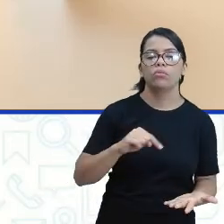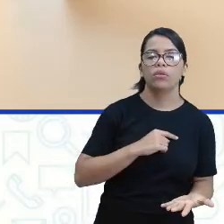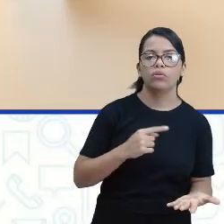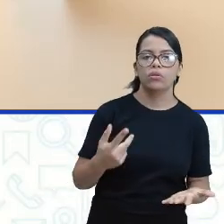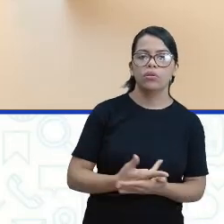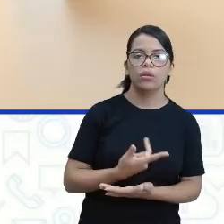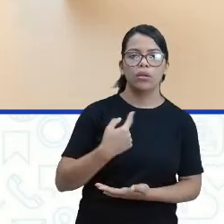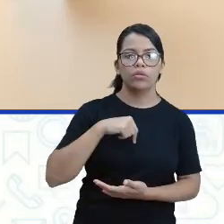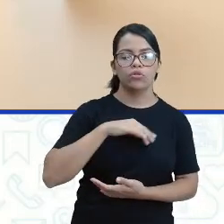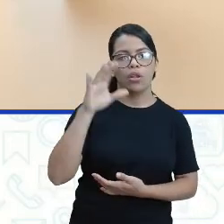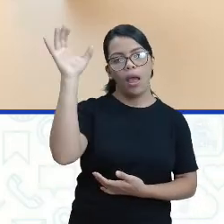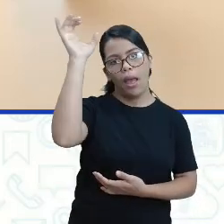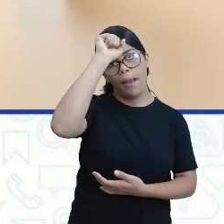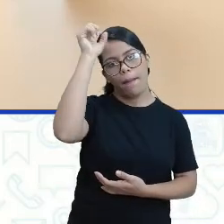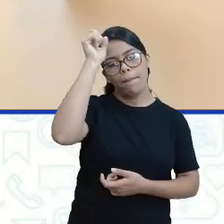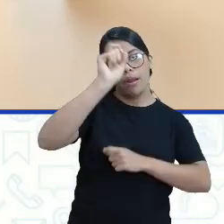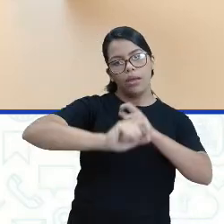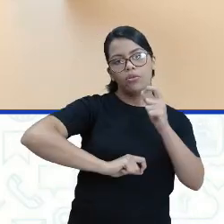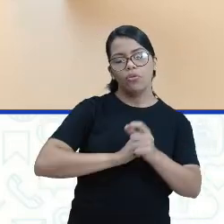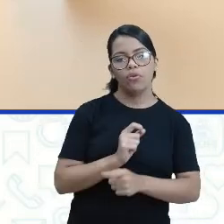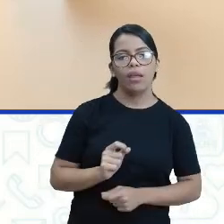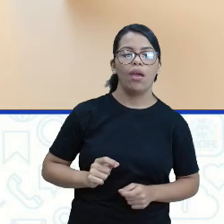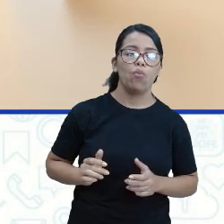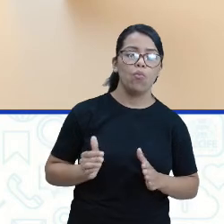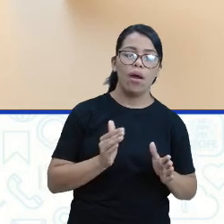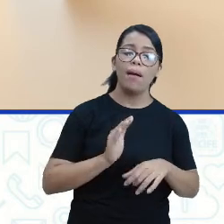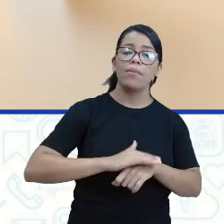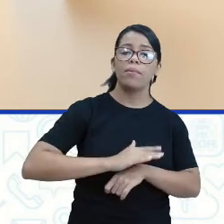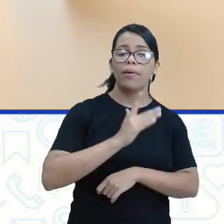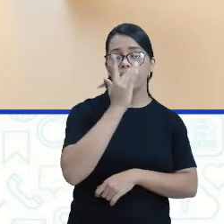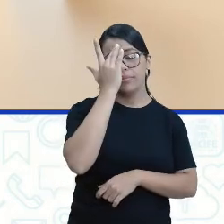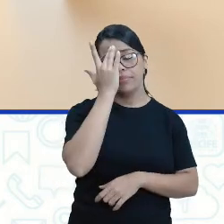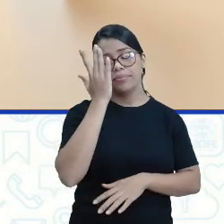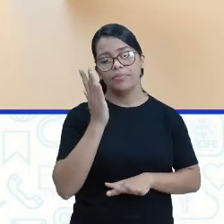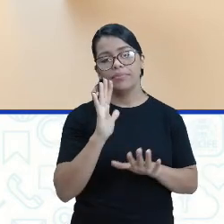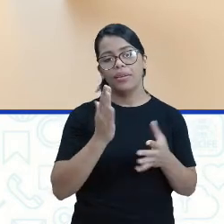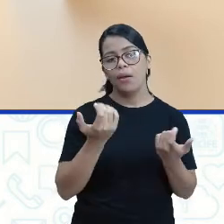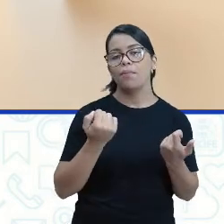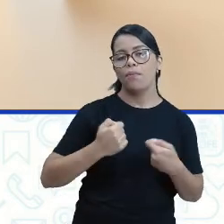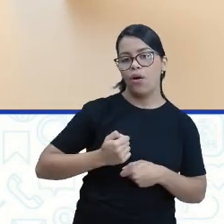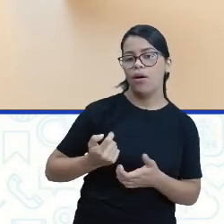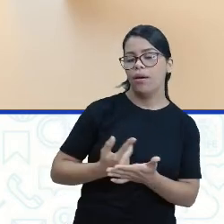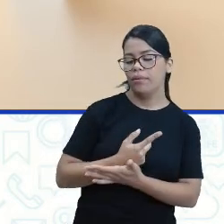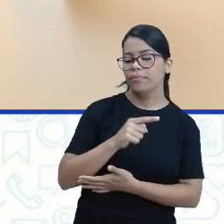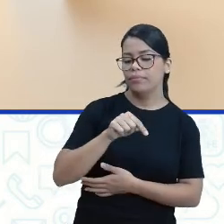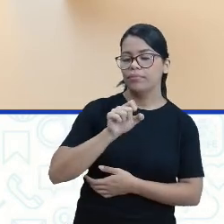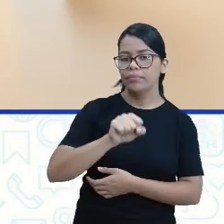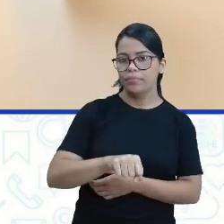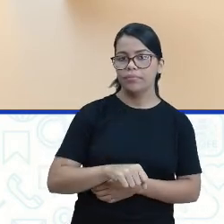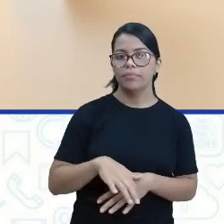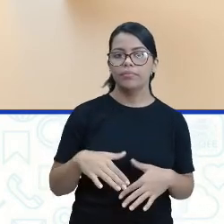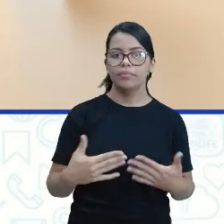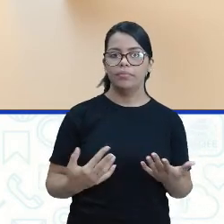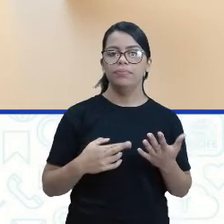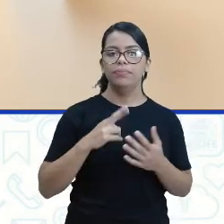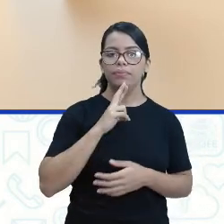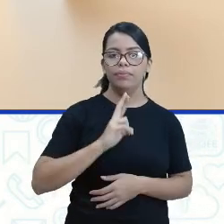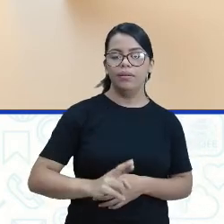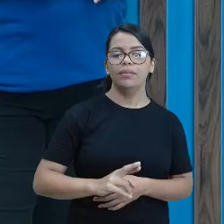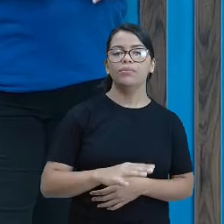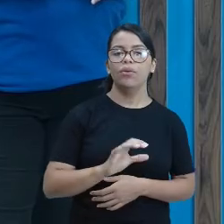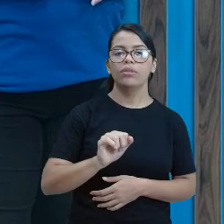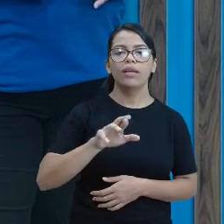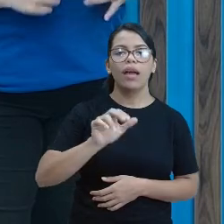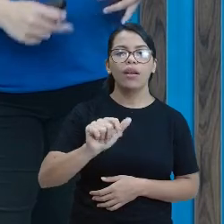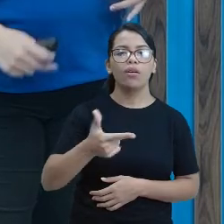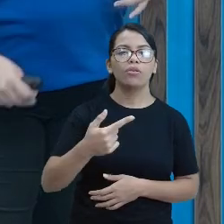aprende um caminho talvez até mais fácil, viu? Então, aqui é permitido errar. Mas vai aí, Carol, dá a resposta aí pra gente, que tá